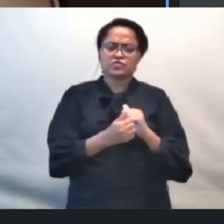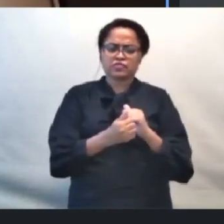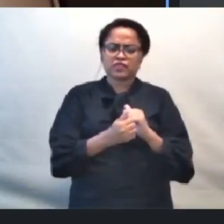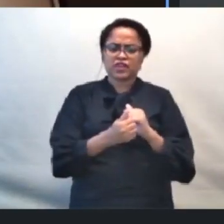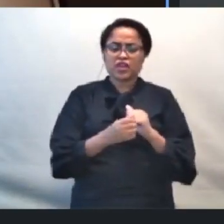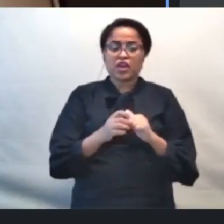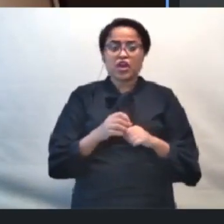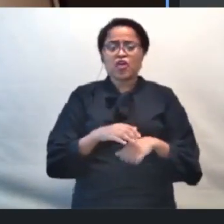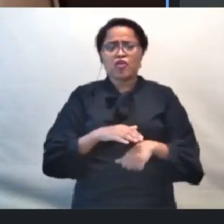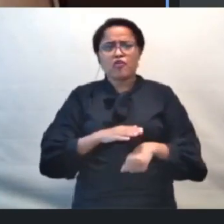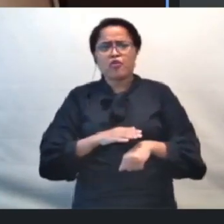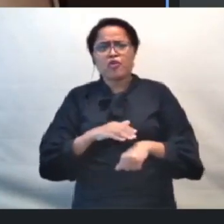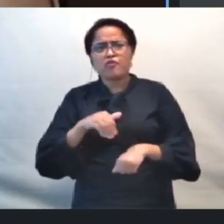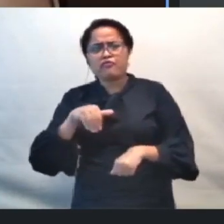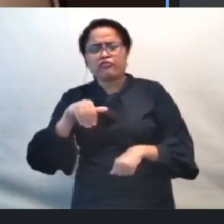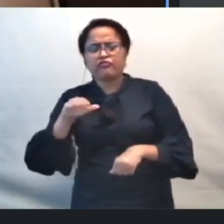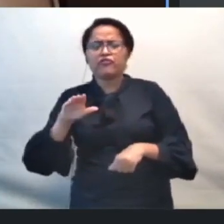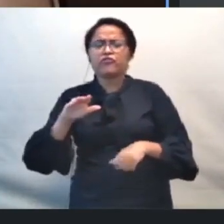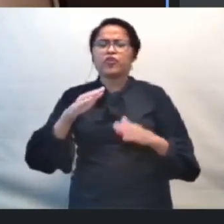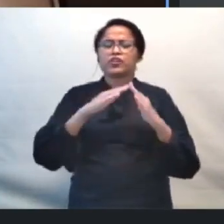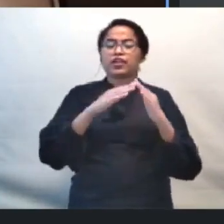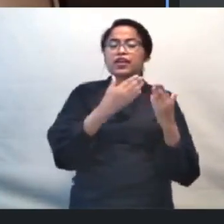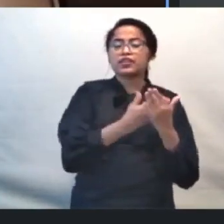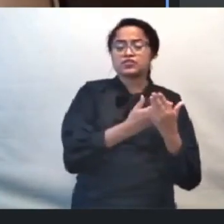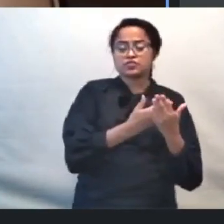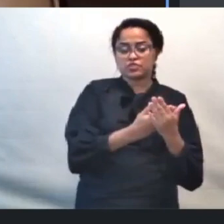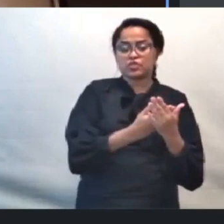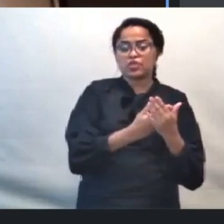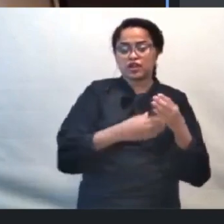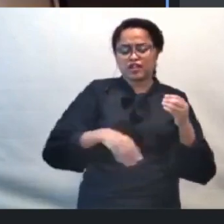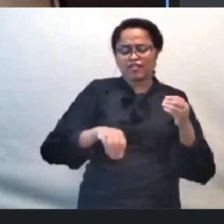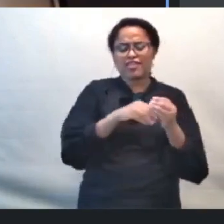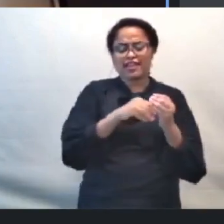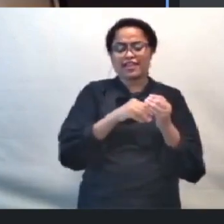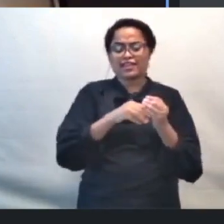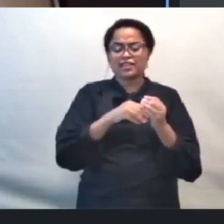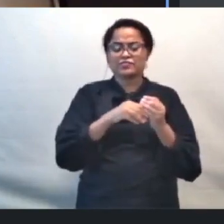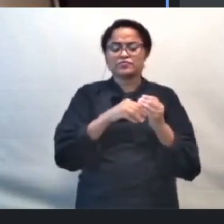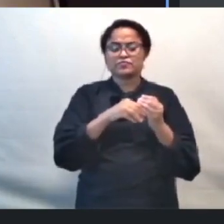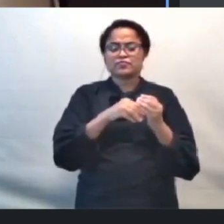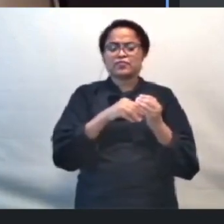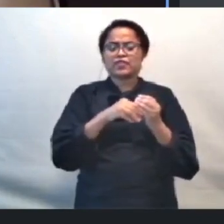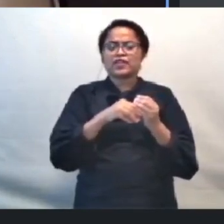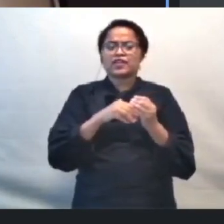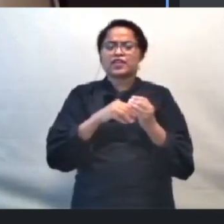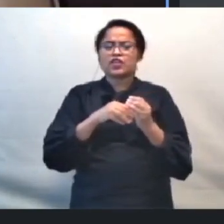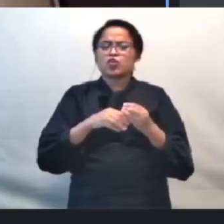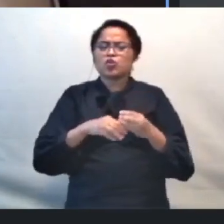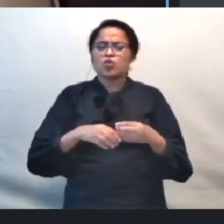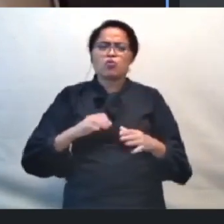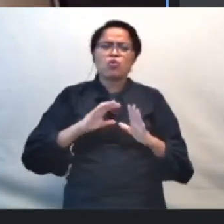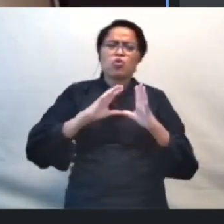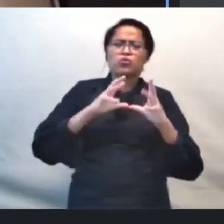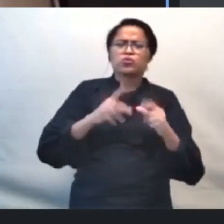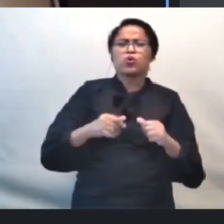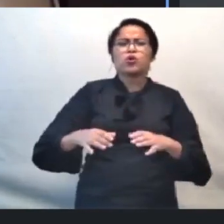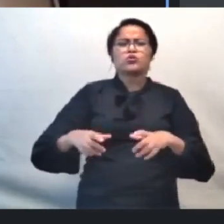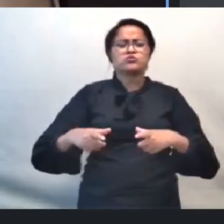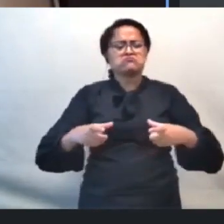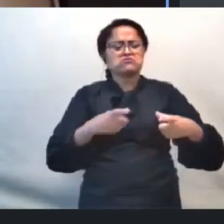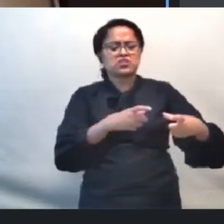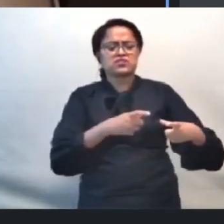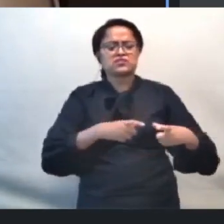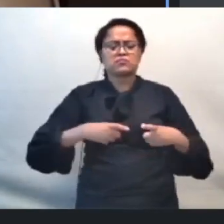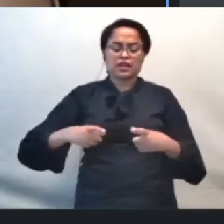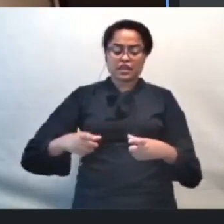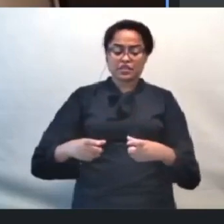né, dentro do programa Escola Integrada. Então, todos os espaços que são cedidos à educação, incorporando ao patrimônio